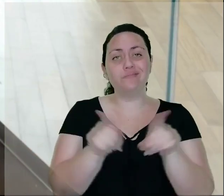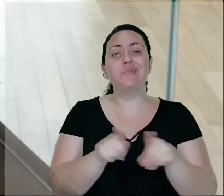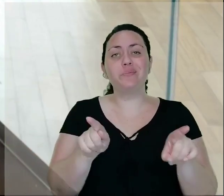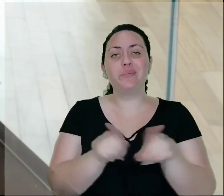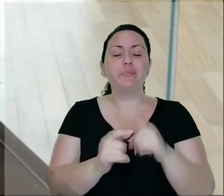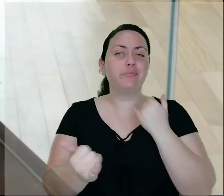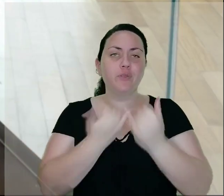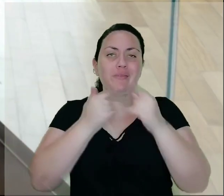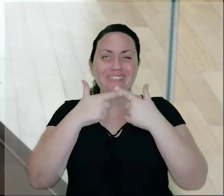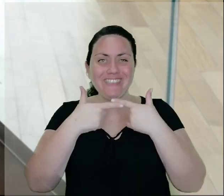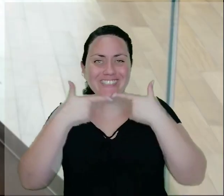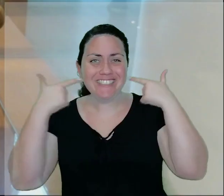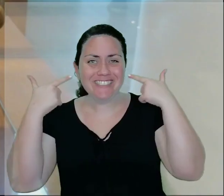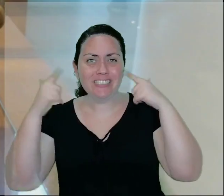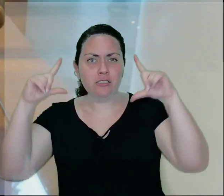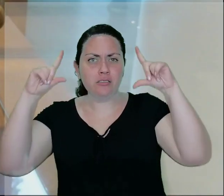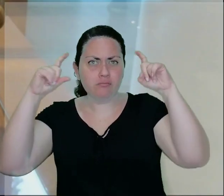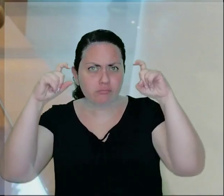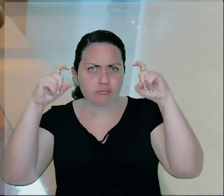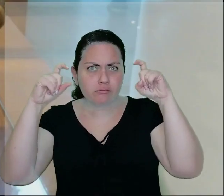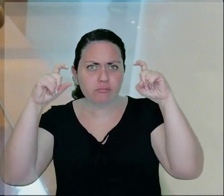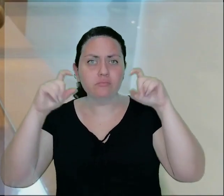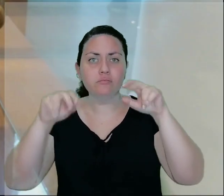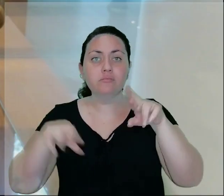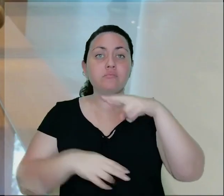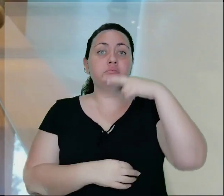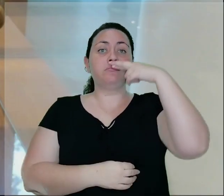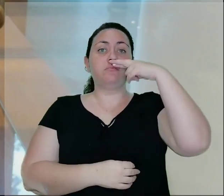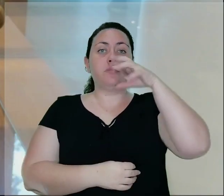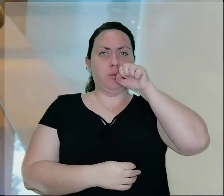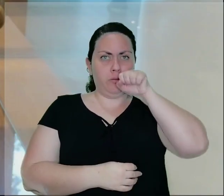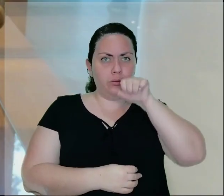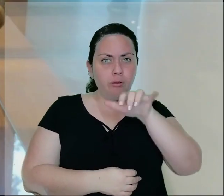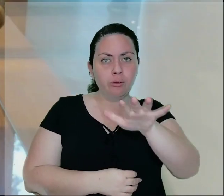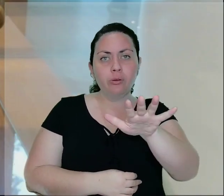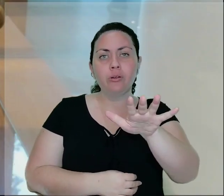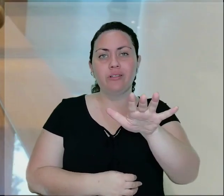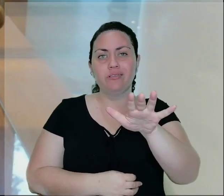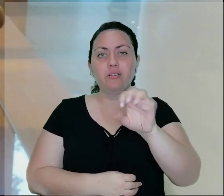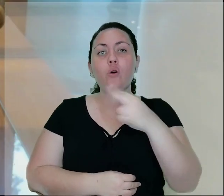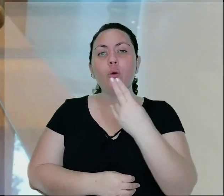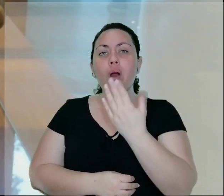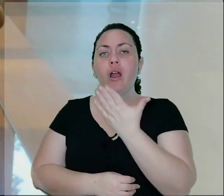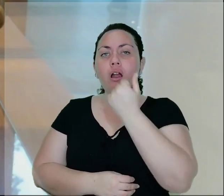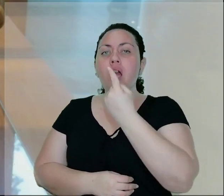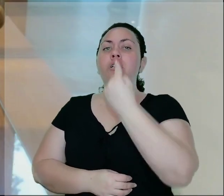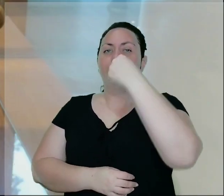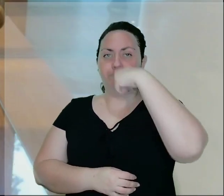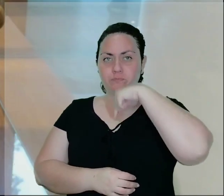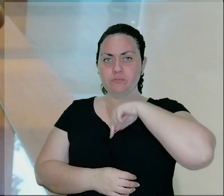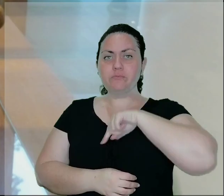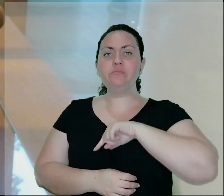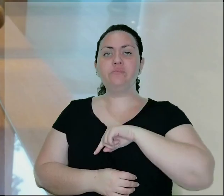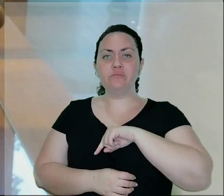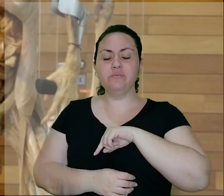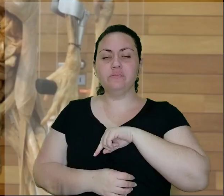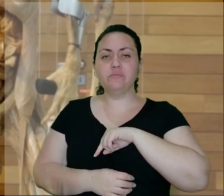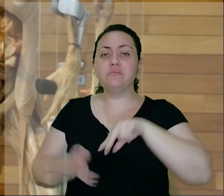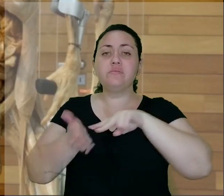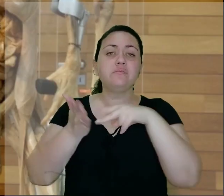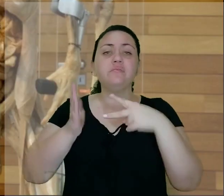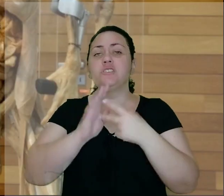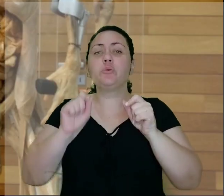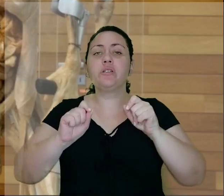pequenos movimentos. Quando você sorri ou franze a testa, inspira e expira,